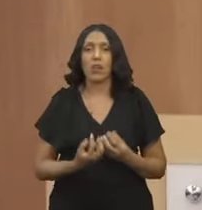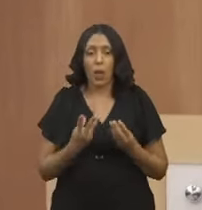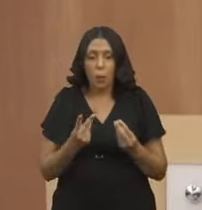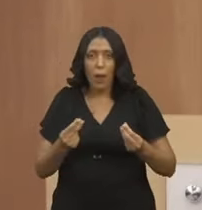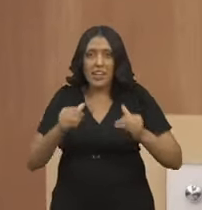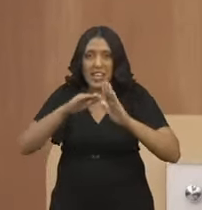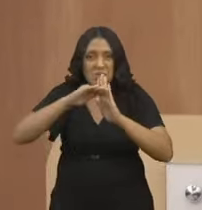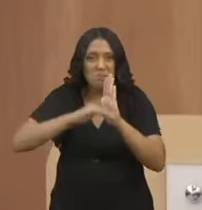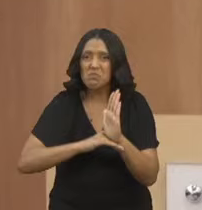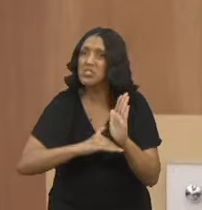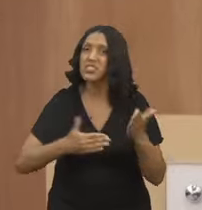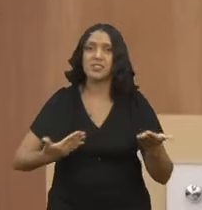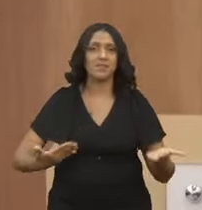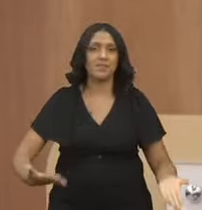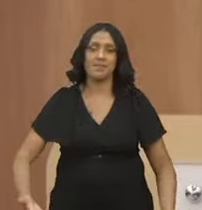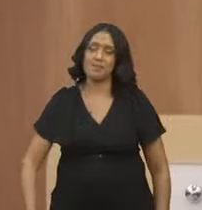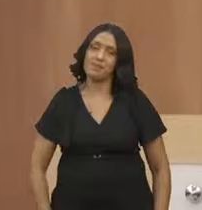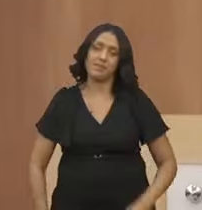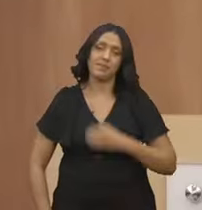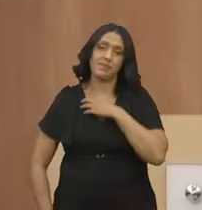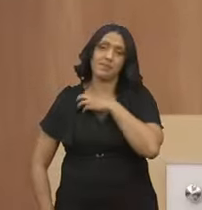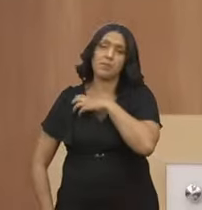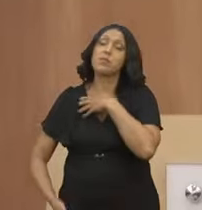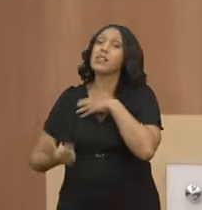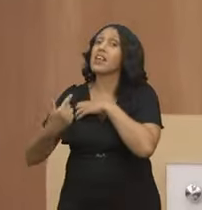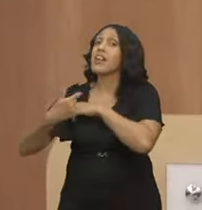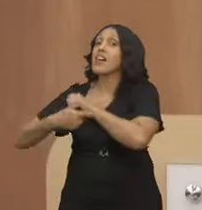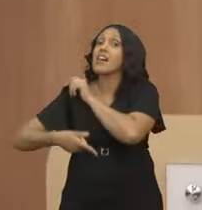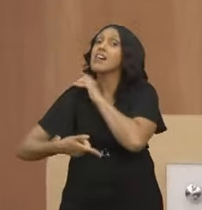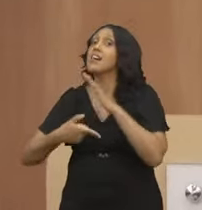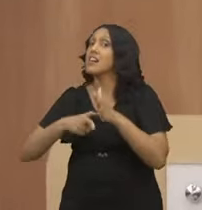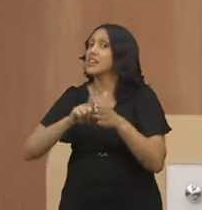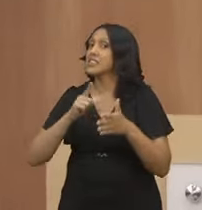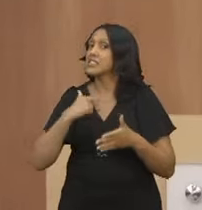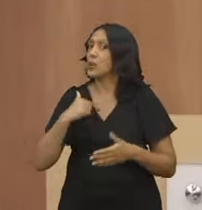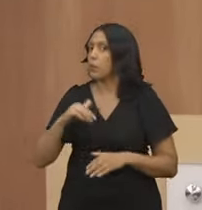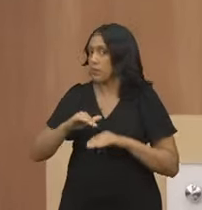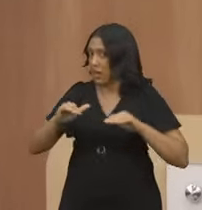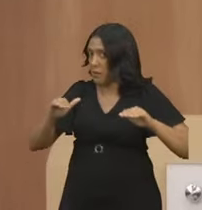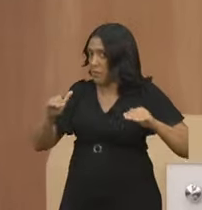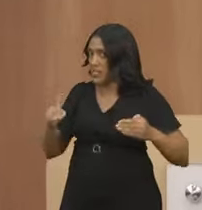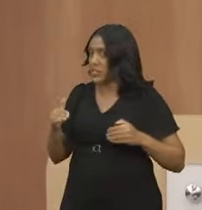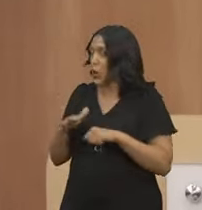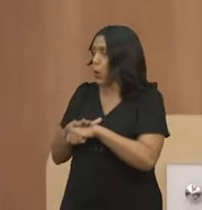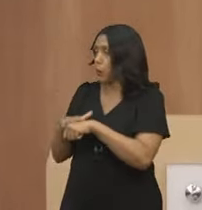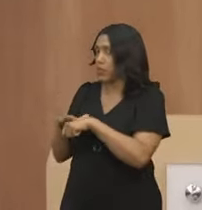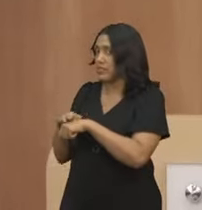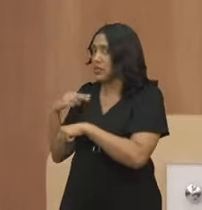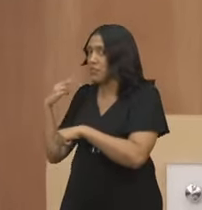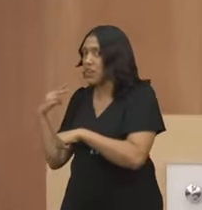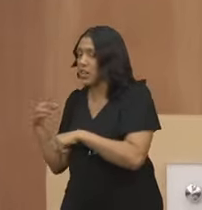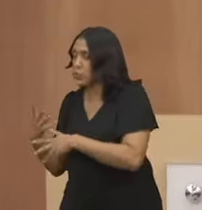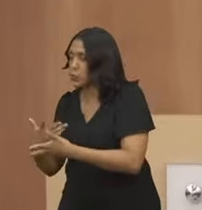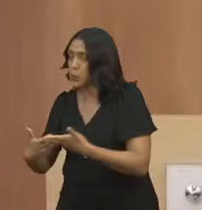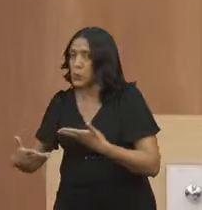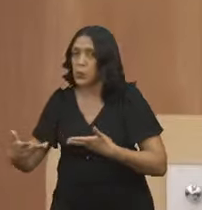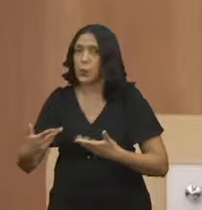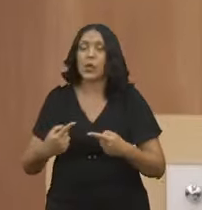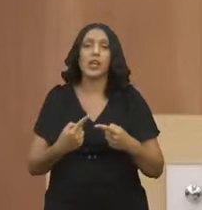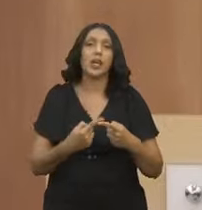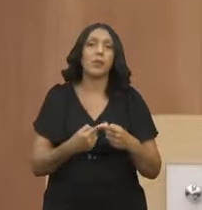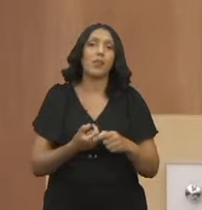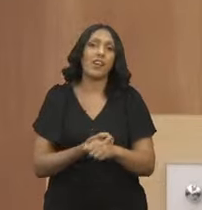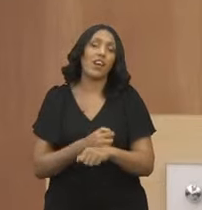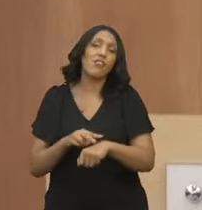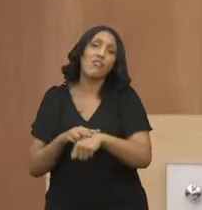aqui em off, fora dos microfones com os vereadores, que o que mais me incomoda em toda essa história é ter tirado o tempero. Tirou limão, tirou